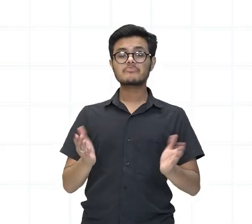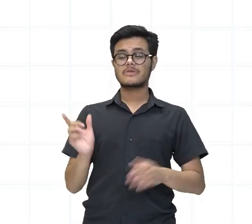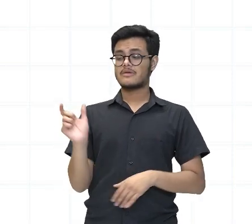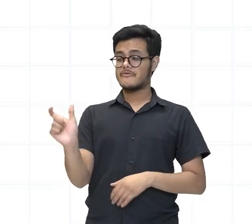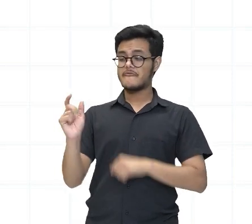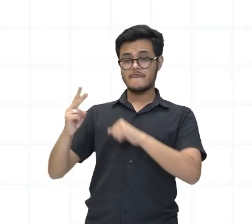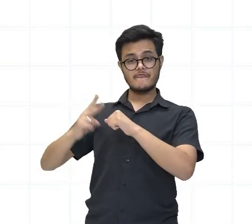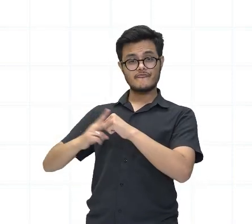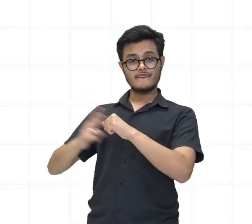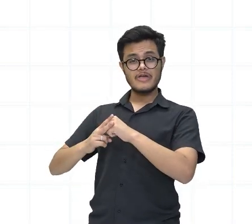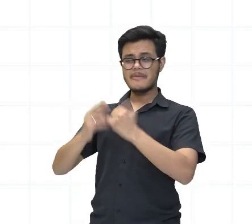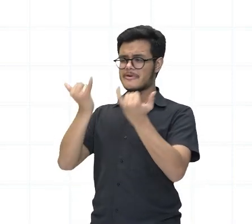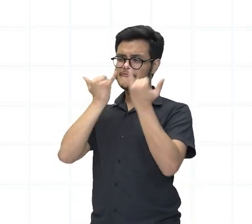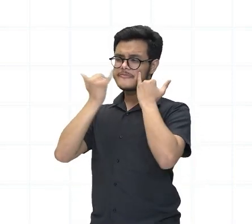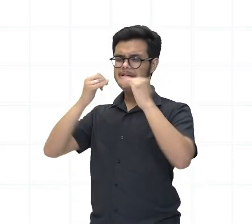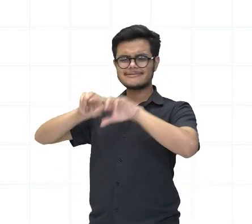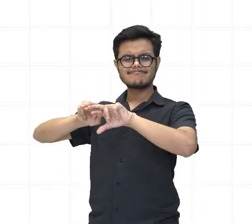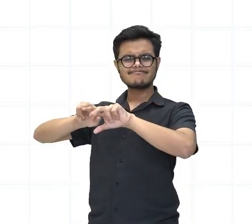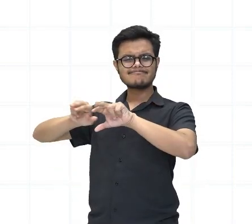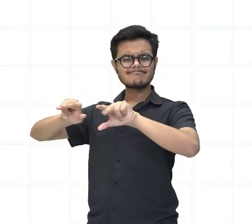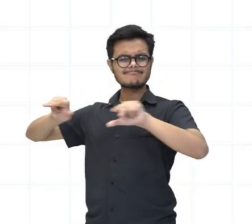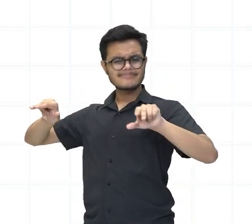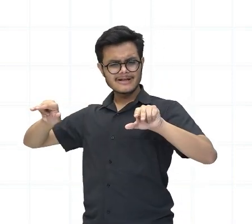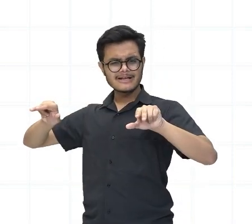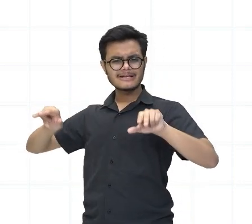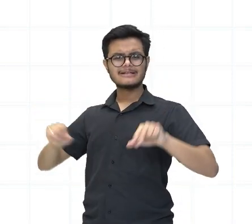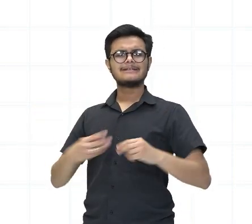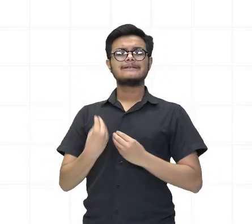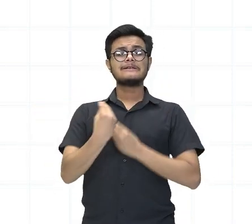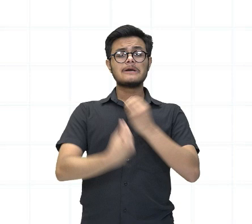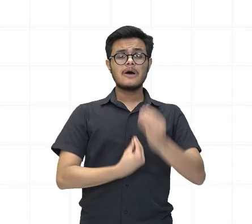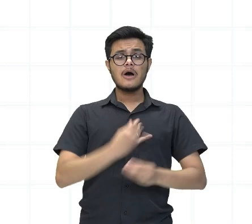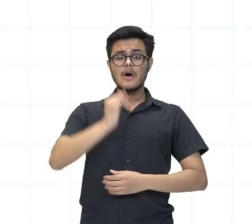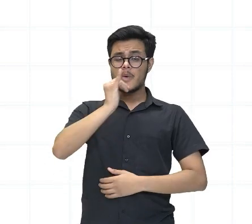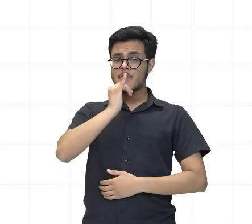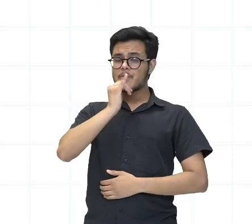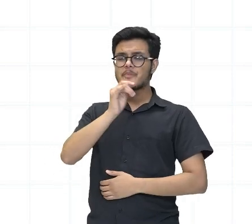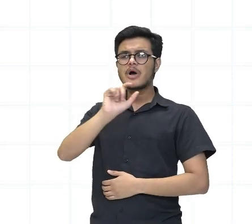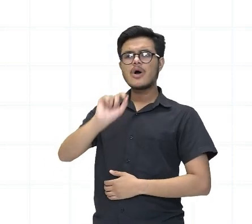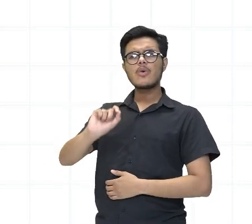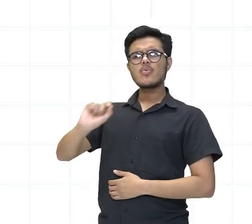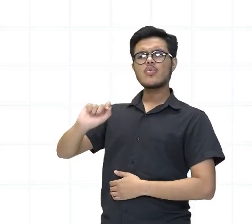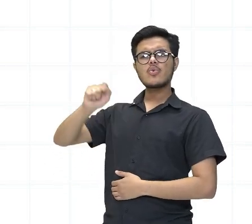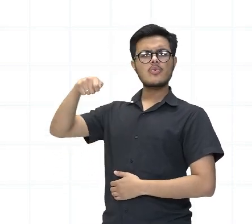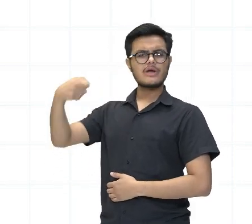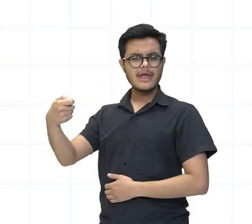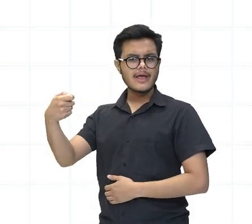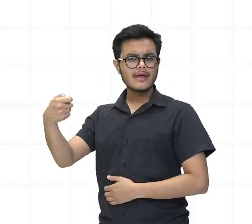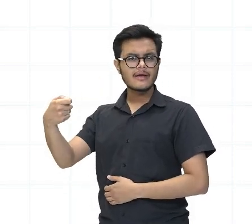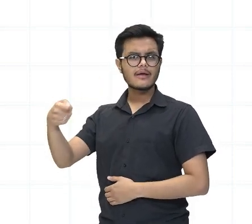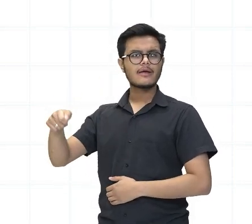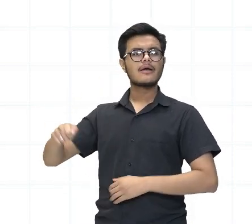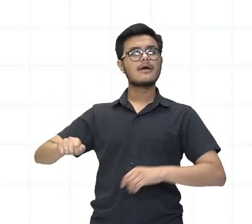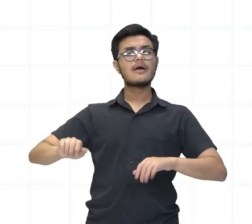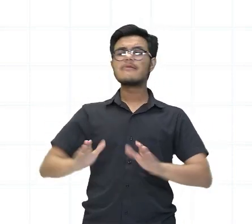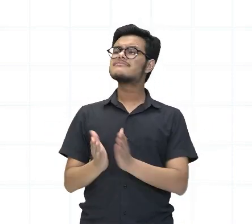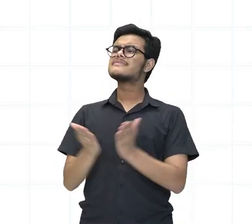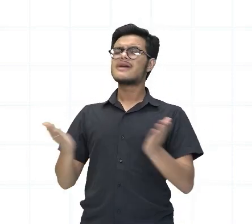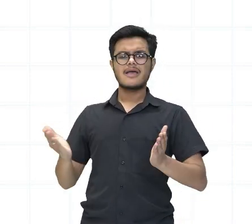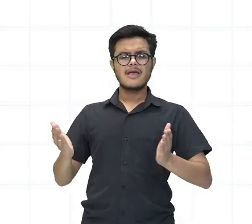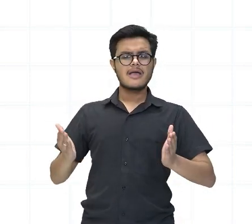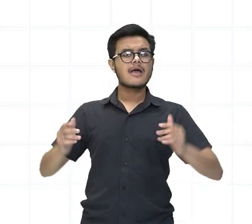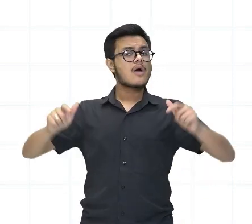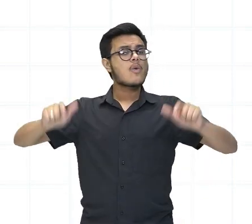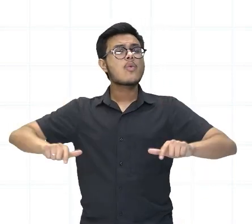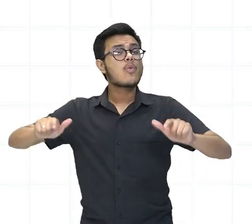muitas coisas me dizem o que se faz, quem foi que fez ou que faz, né?